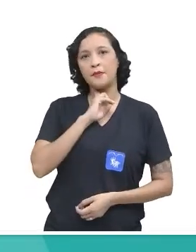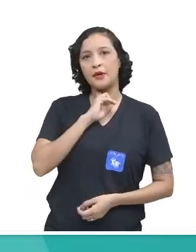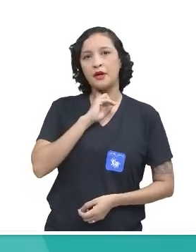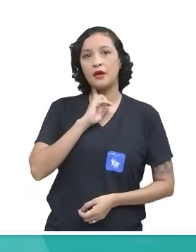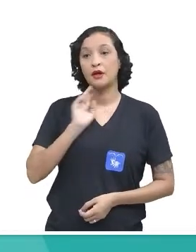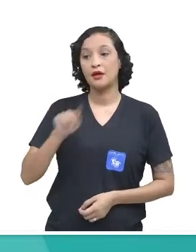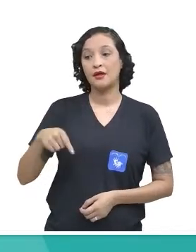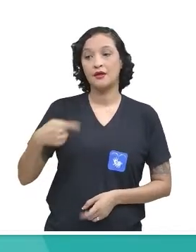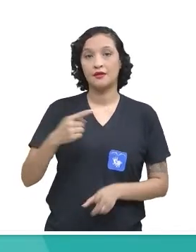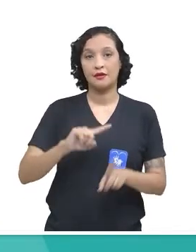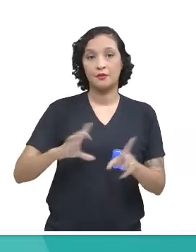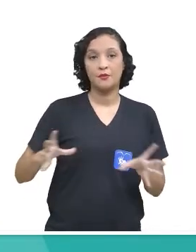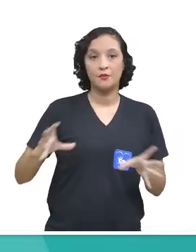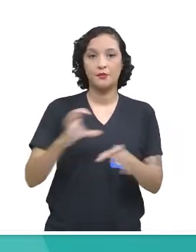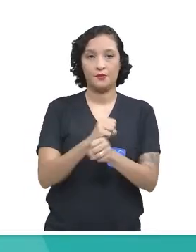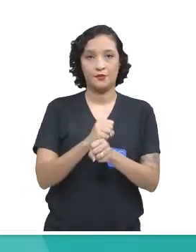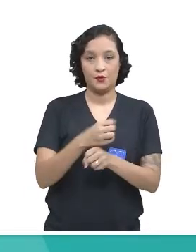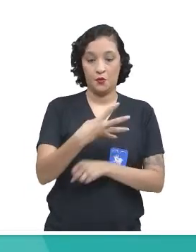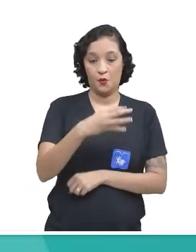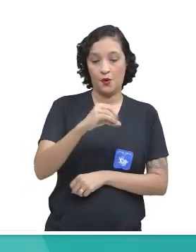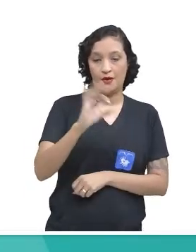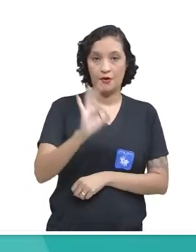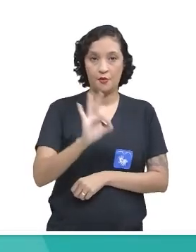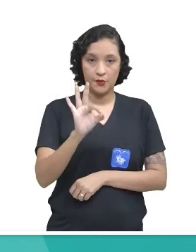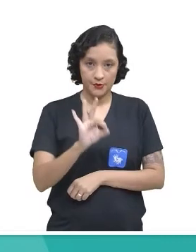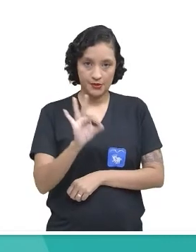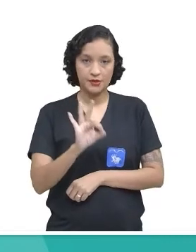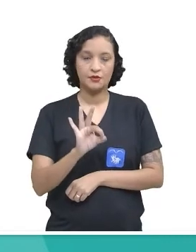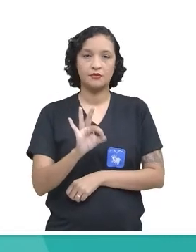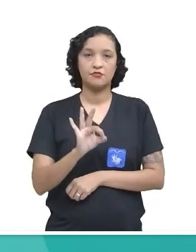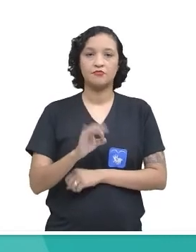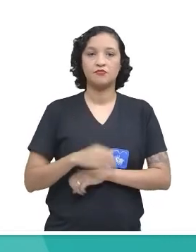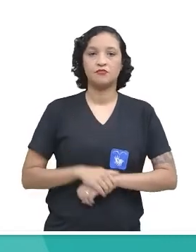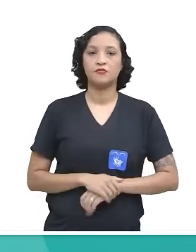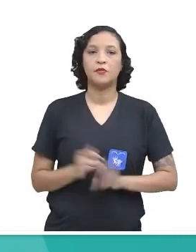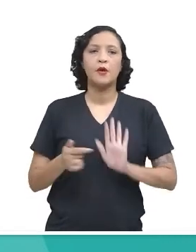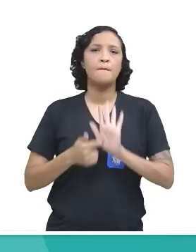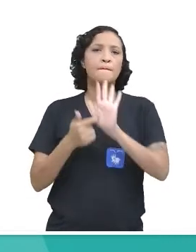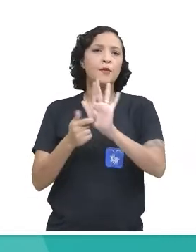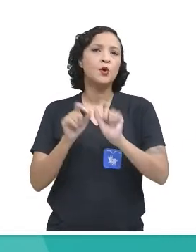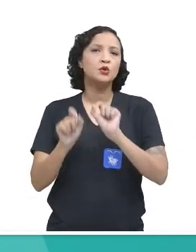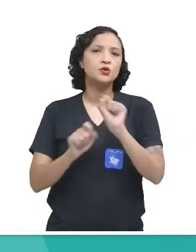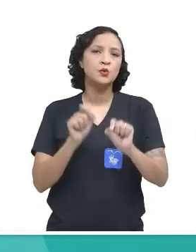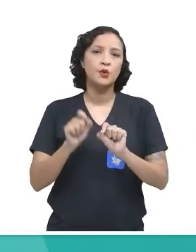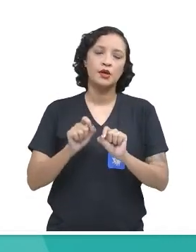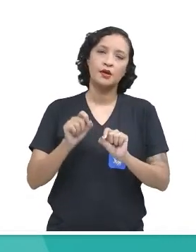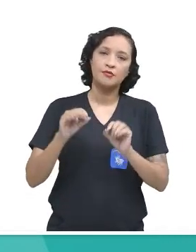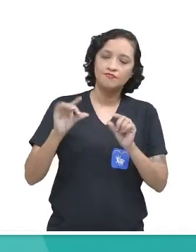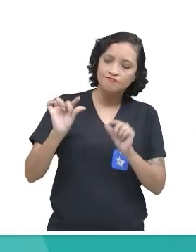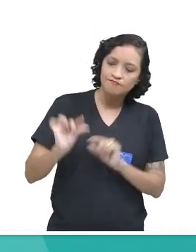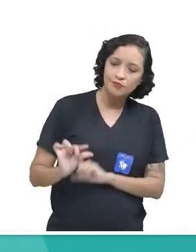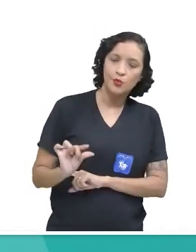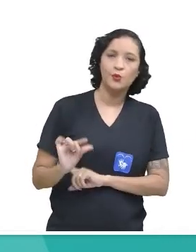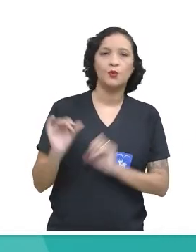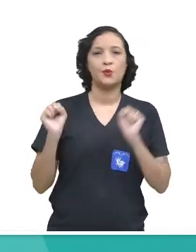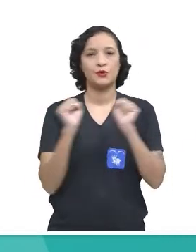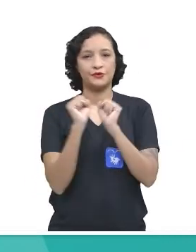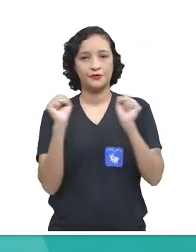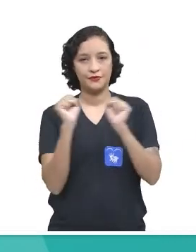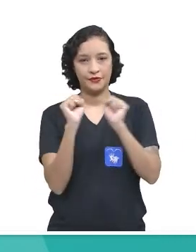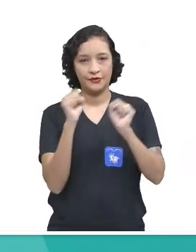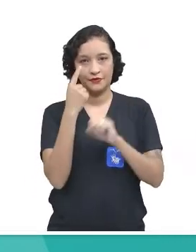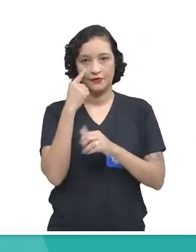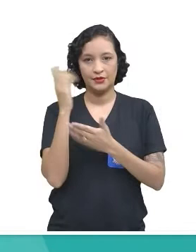valor, 40% em cima daquele valor, representa uma baixa intensidade de atividade física, ou seja,